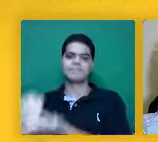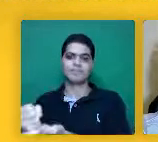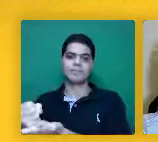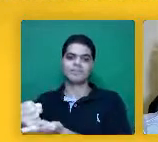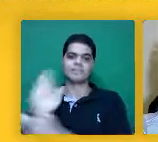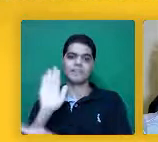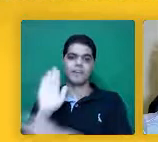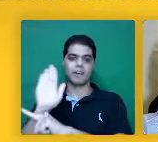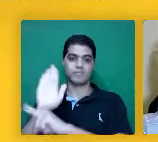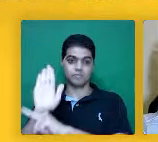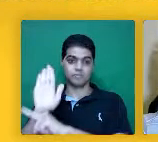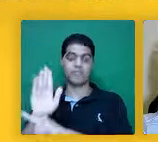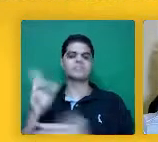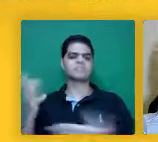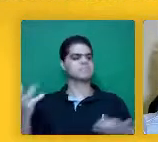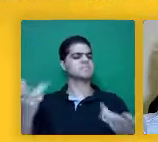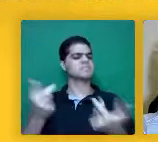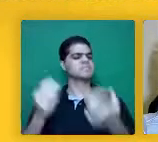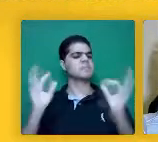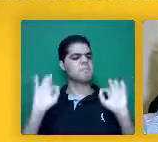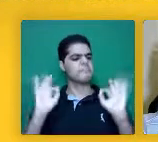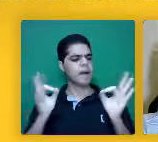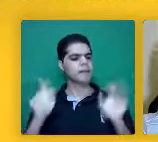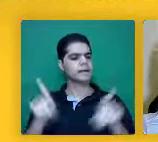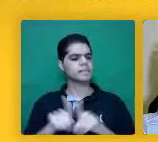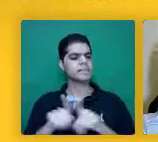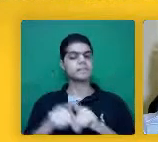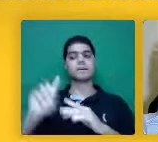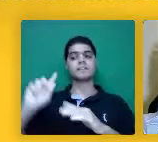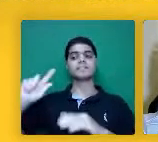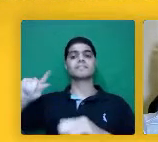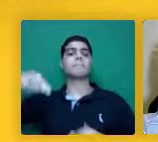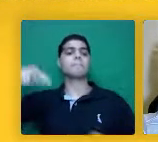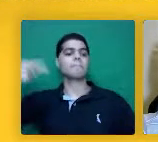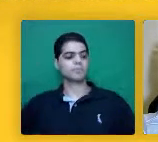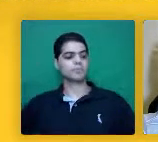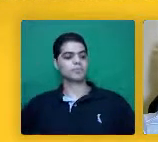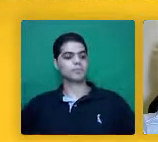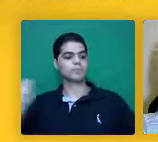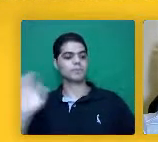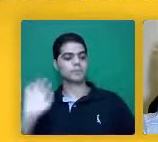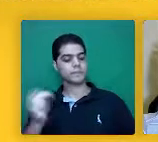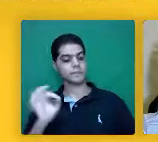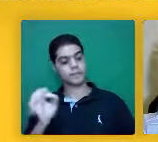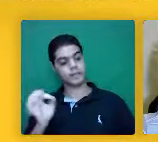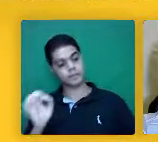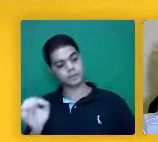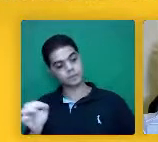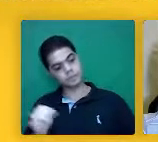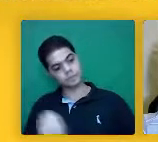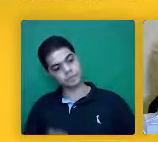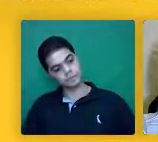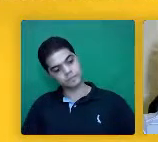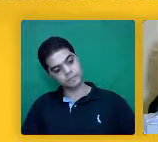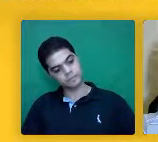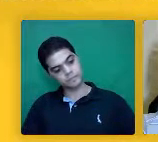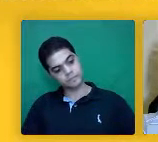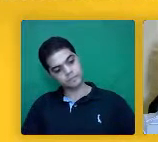vai ser bacana também, mas isso é para pós-maratona, tá bom? Isso. Exatamente, é um projeto pós-maratona, um projeto